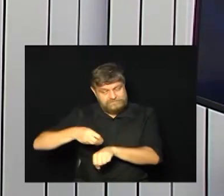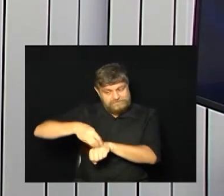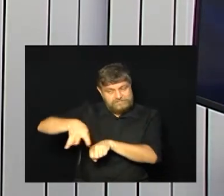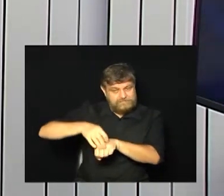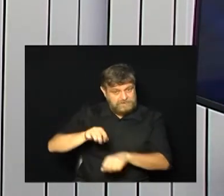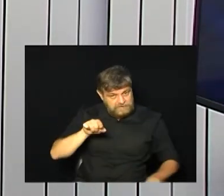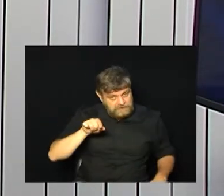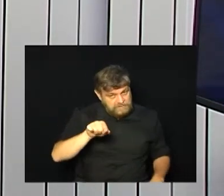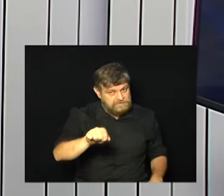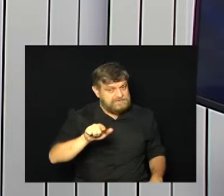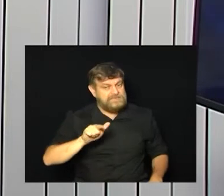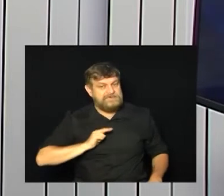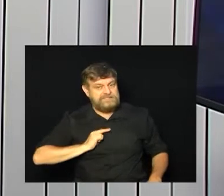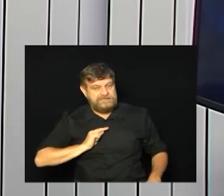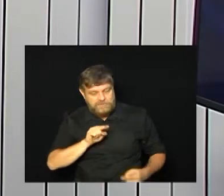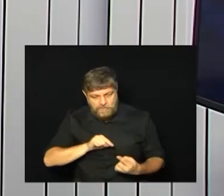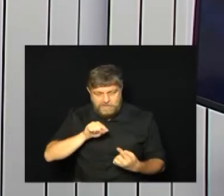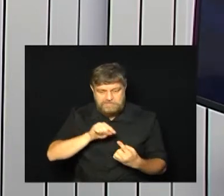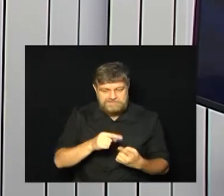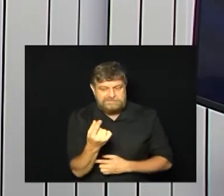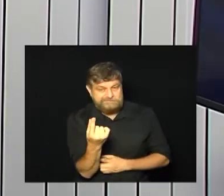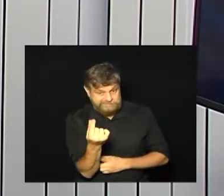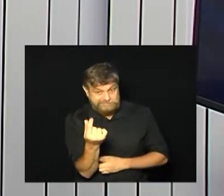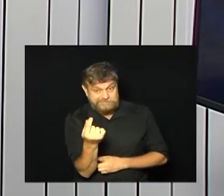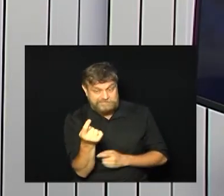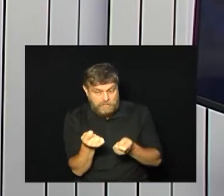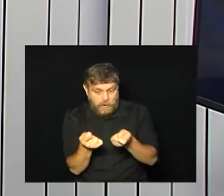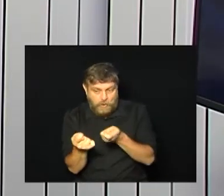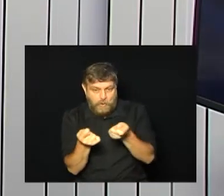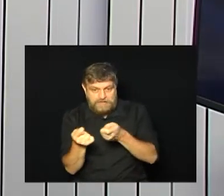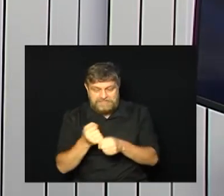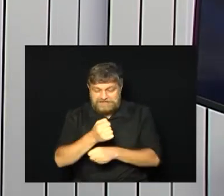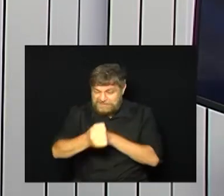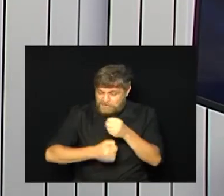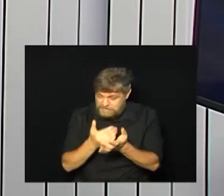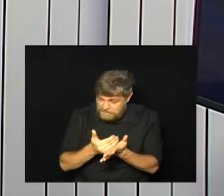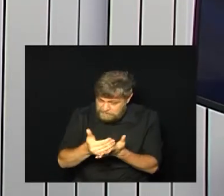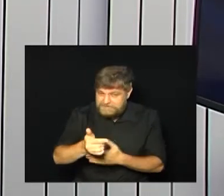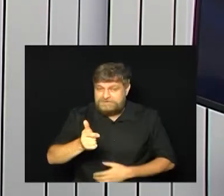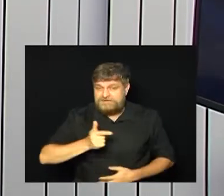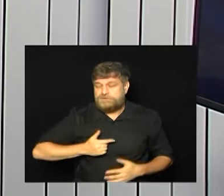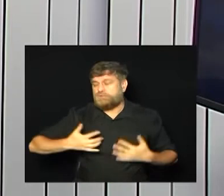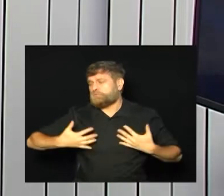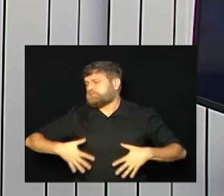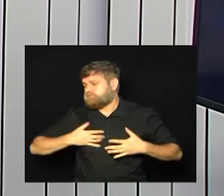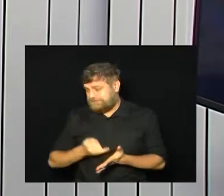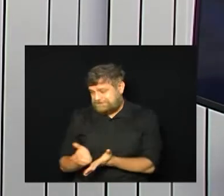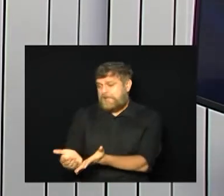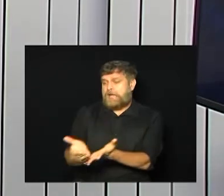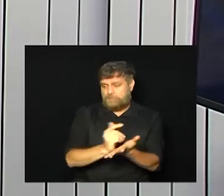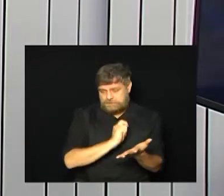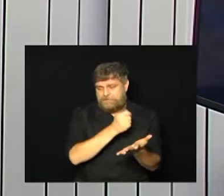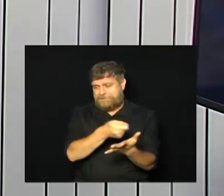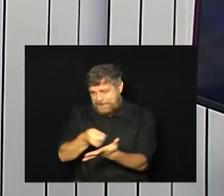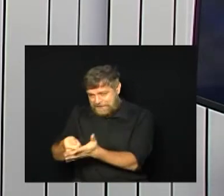dicas para a gente acertar as nossas finanças, já que neste início de ano tem muitos impostos. Tem ainda